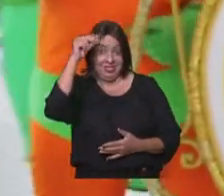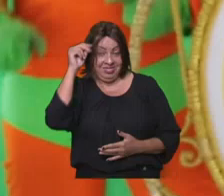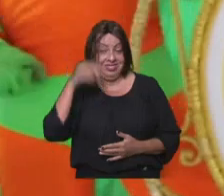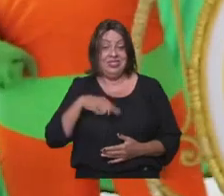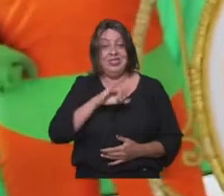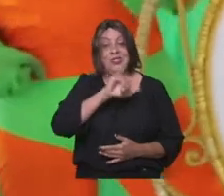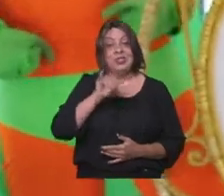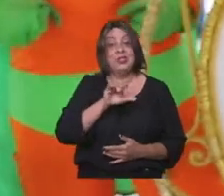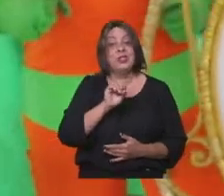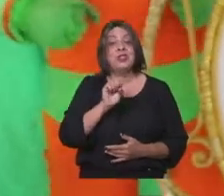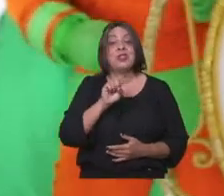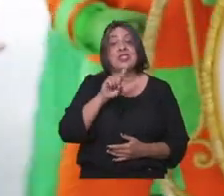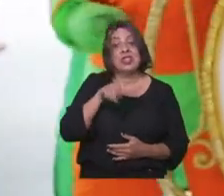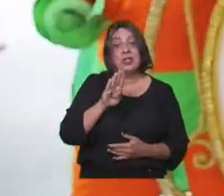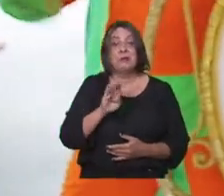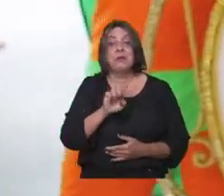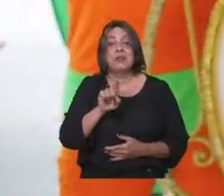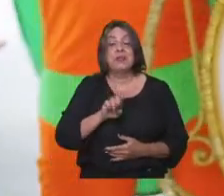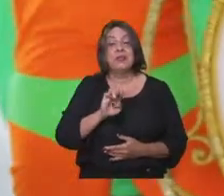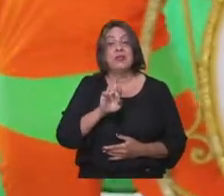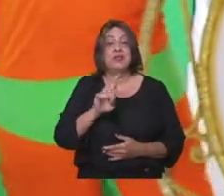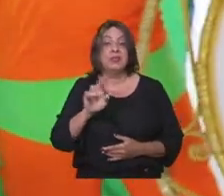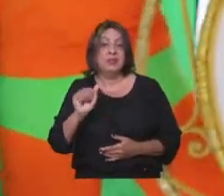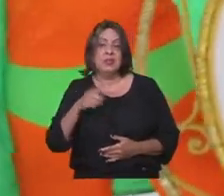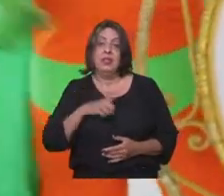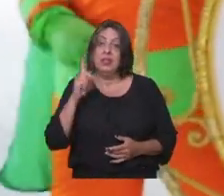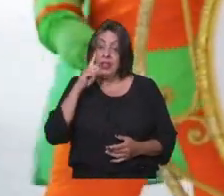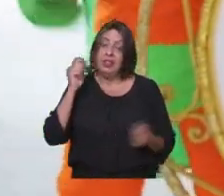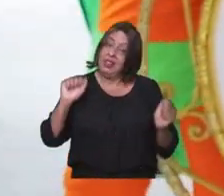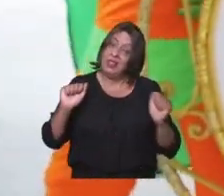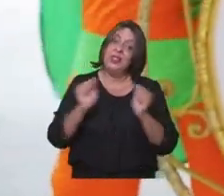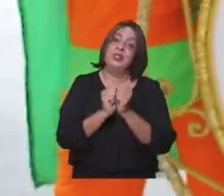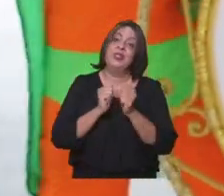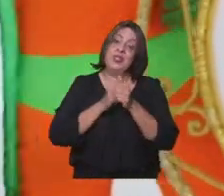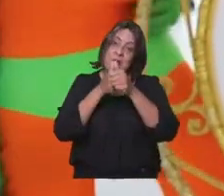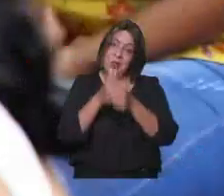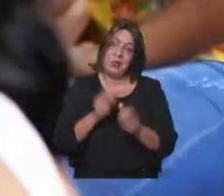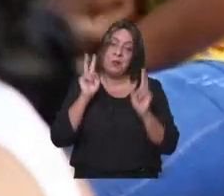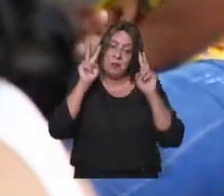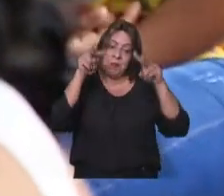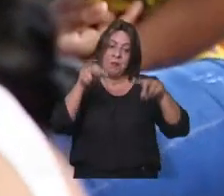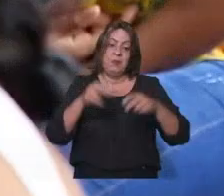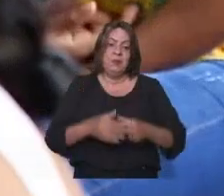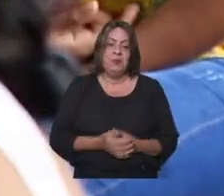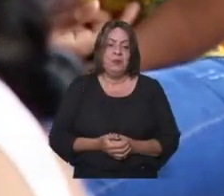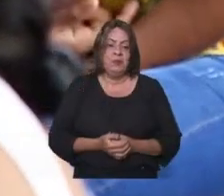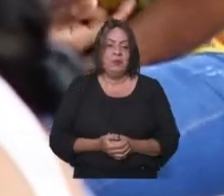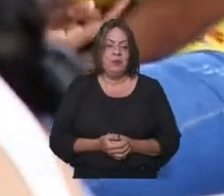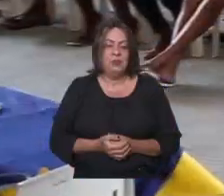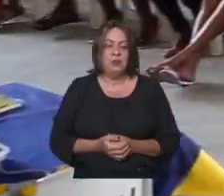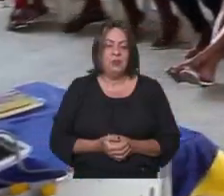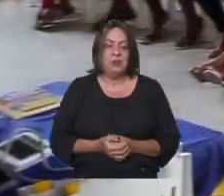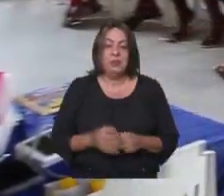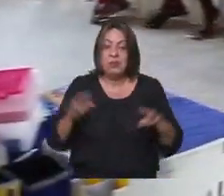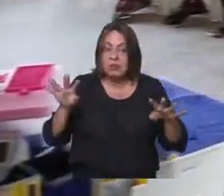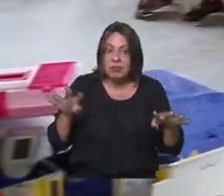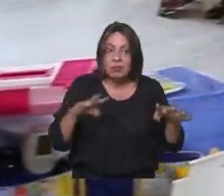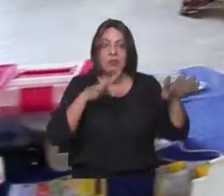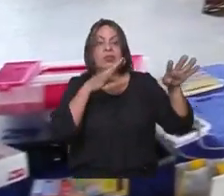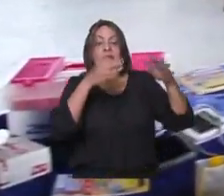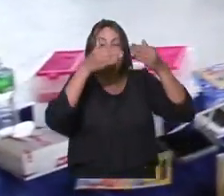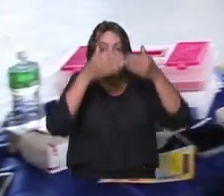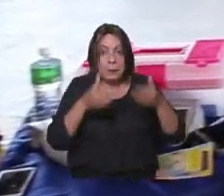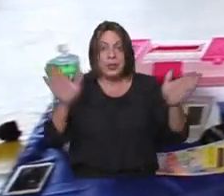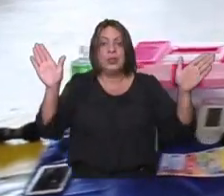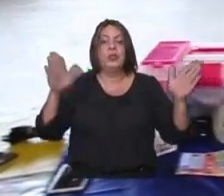de sucesso entre o Caju Cap e o GAC e vocês acompanham tudo a partir de agora. Vamos juntos! Olhares atentos para a abertura